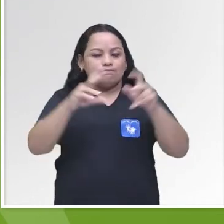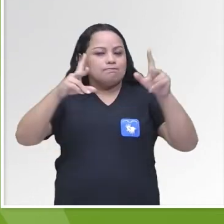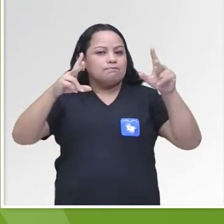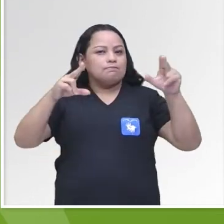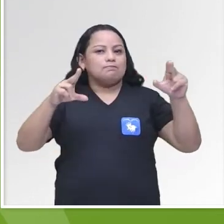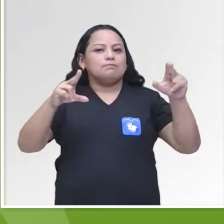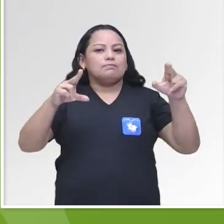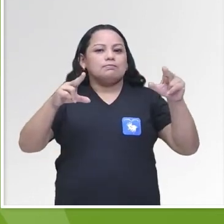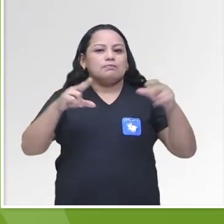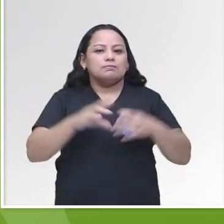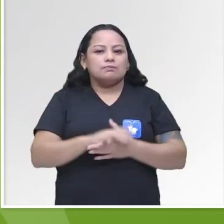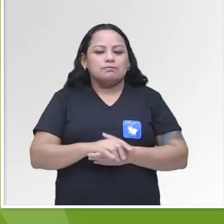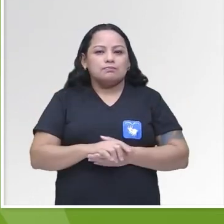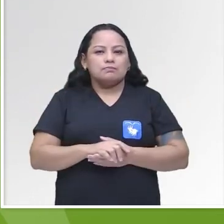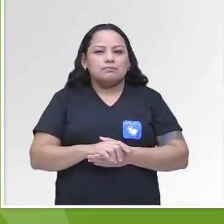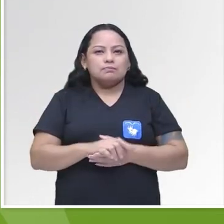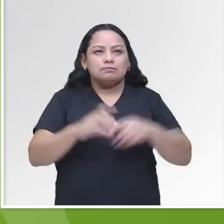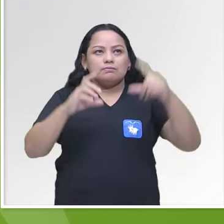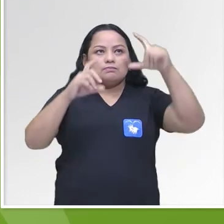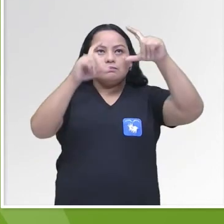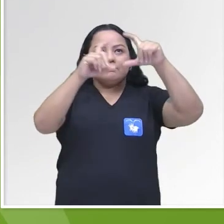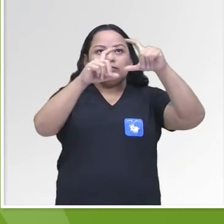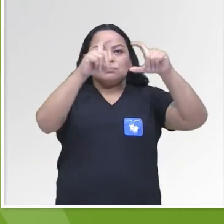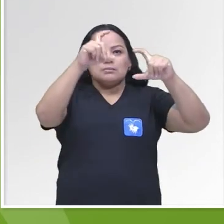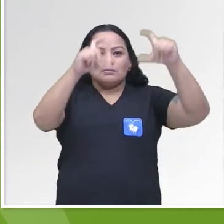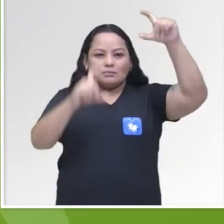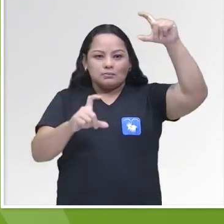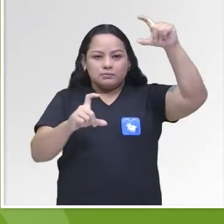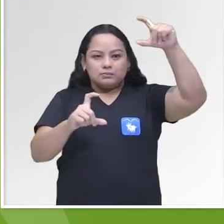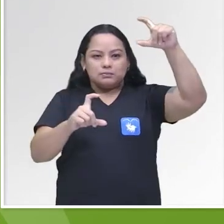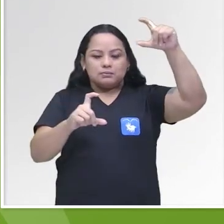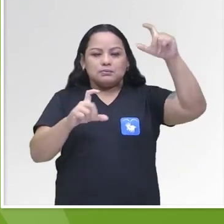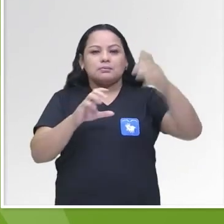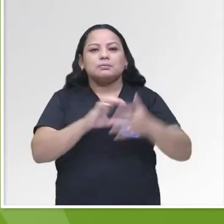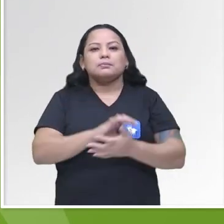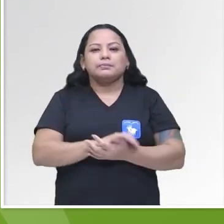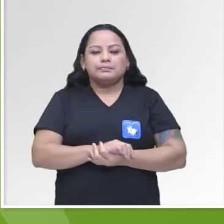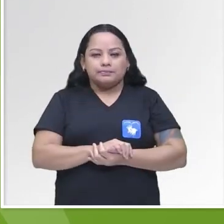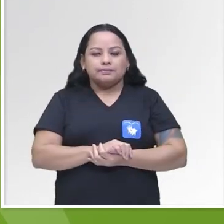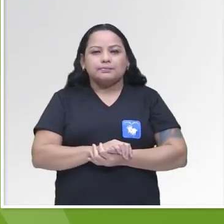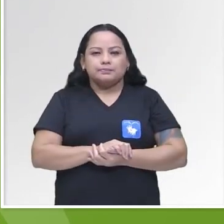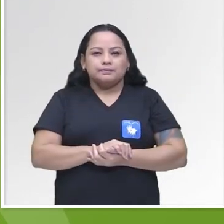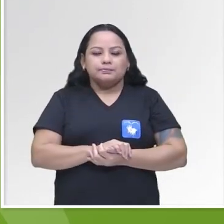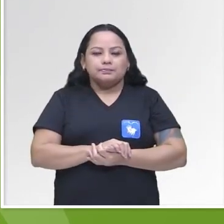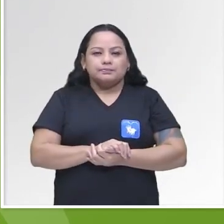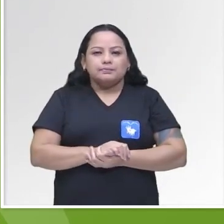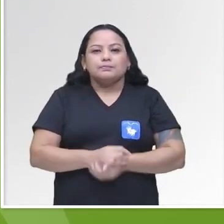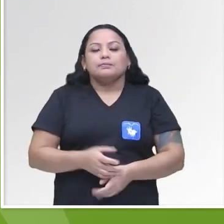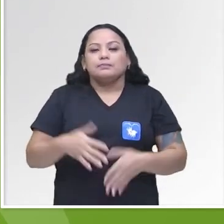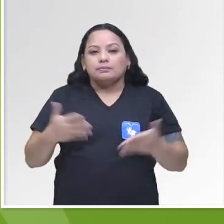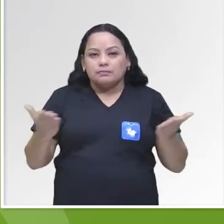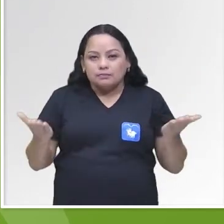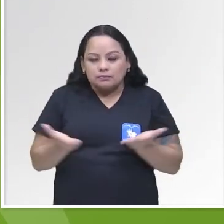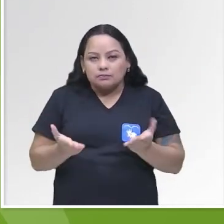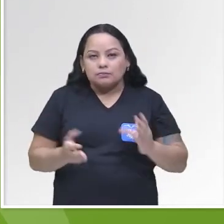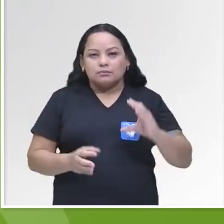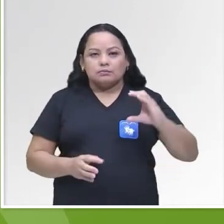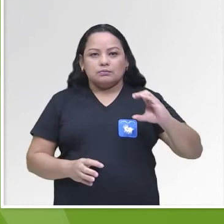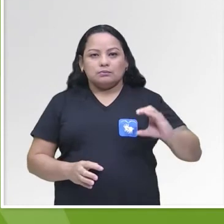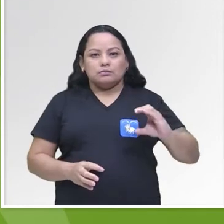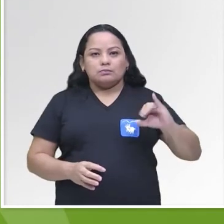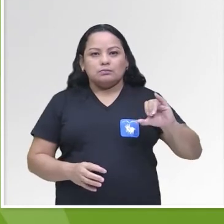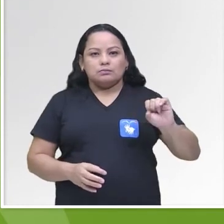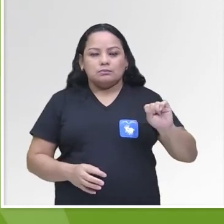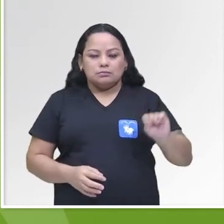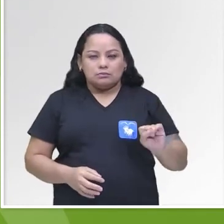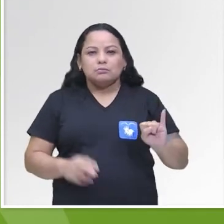iguais estiverem em lados opostos do plano. E o cis,